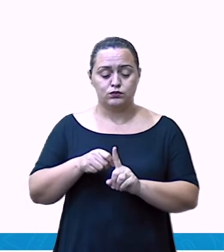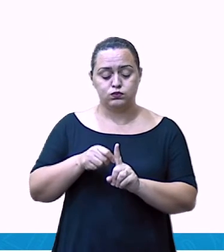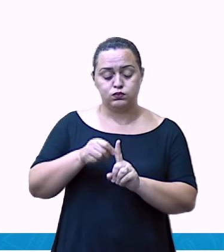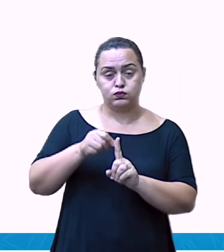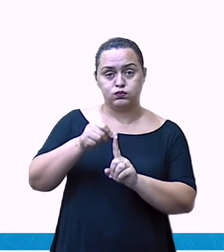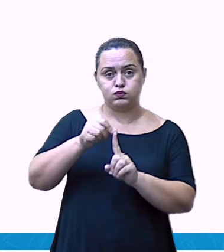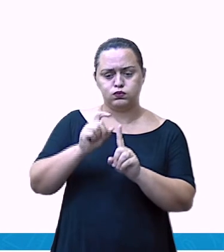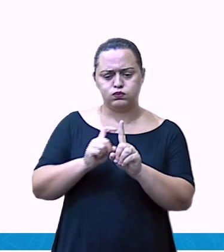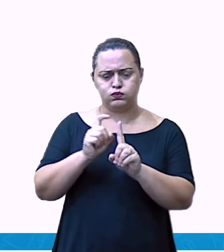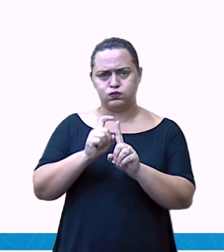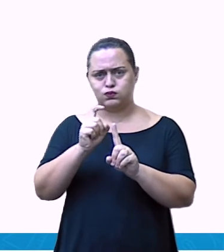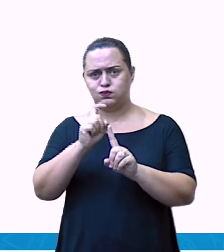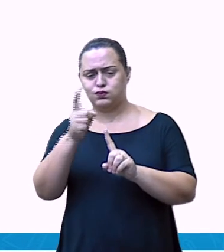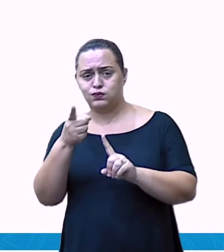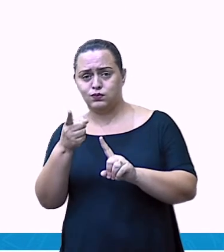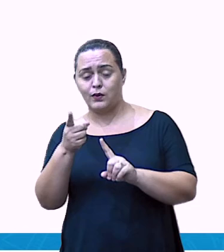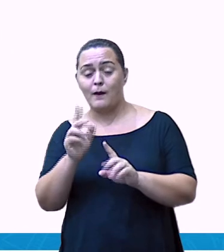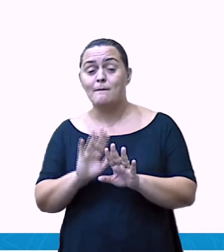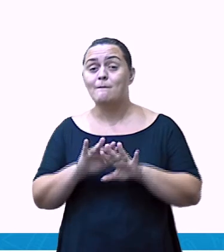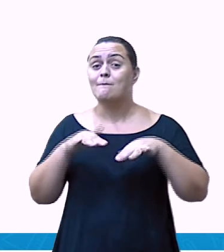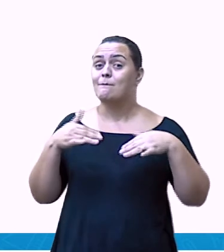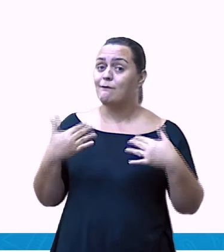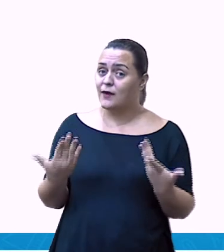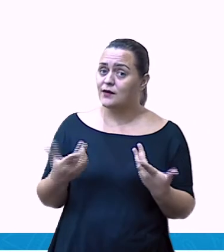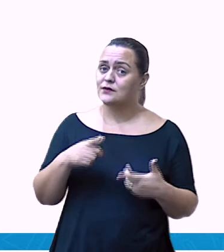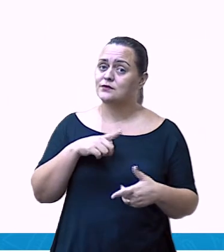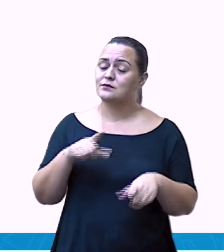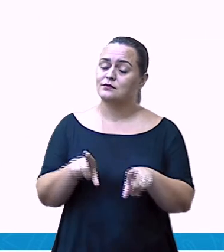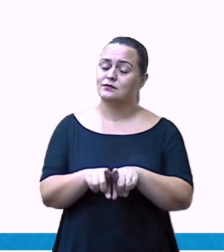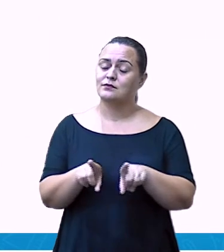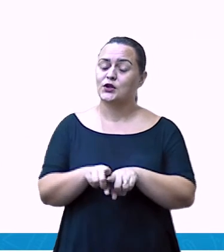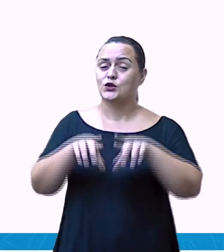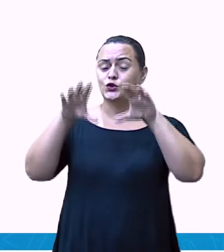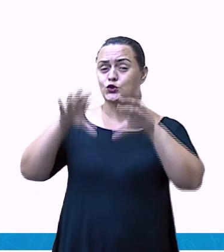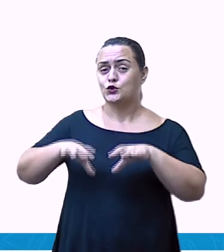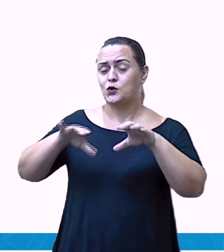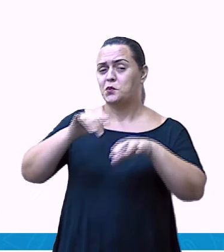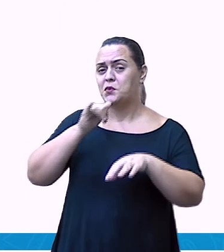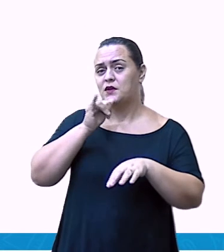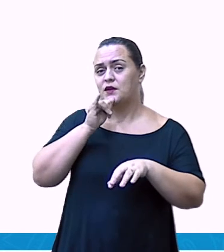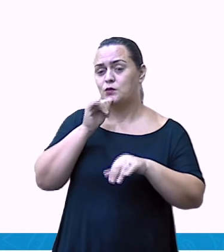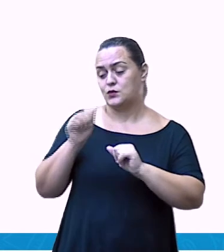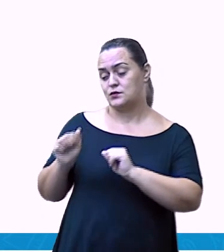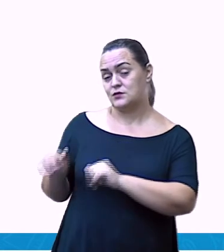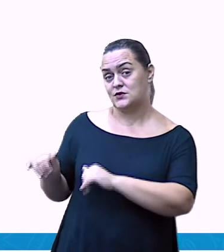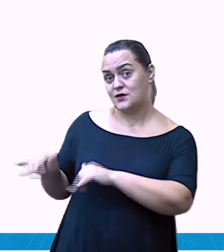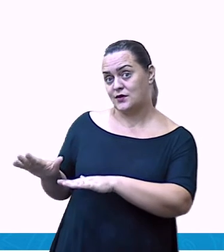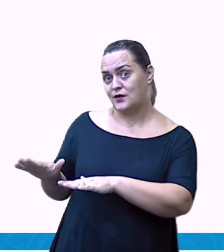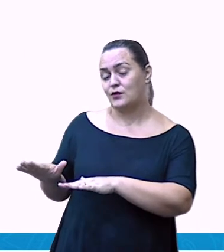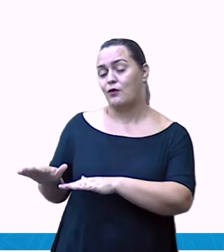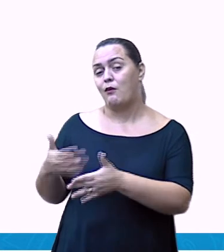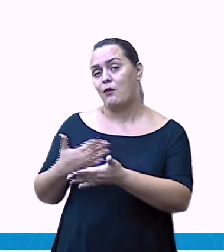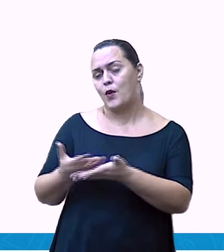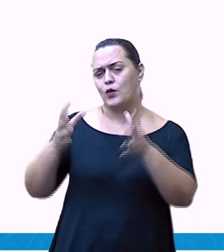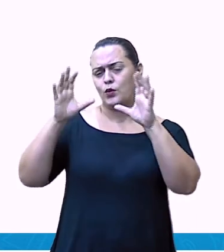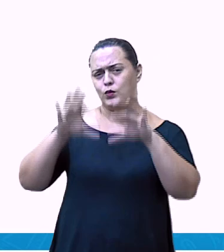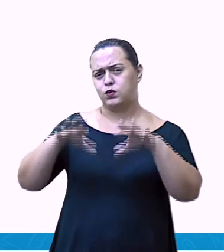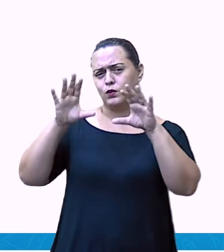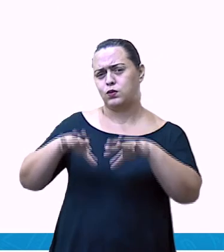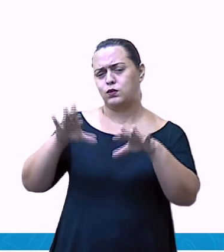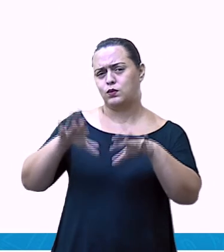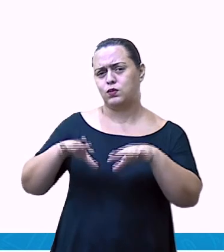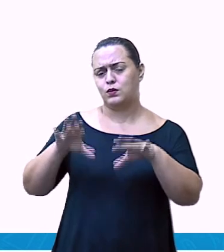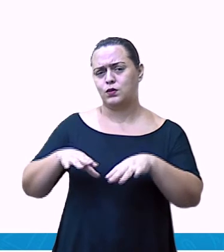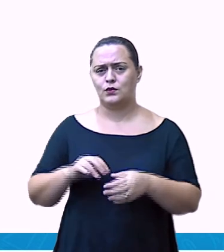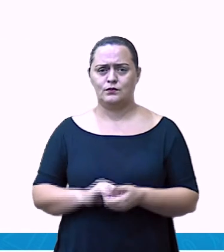a umidade, as chuvas na primavera e no verão, maior quantidade de